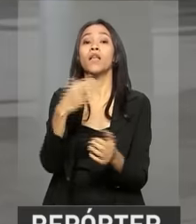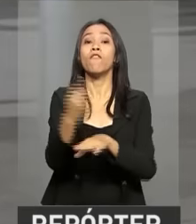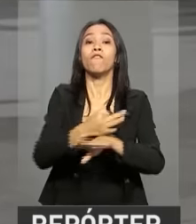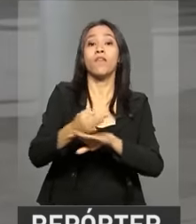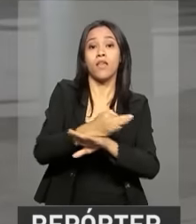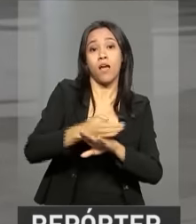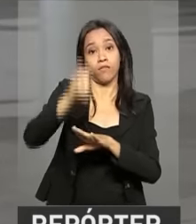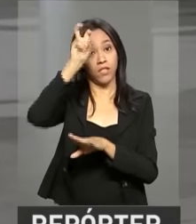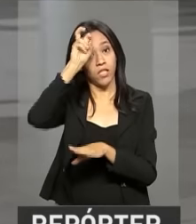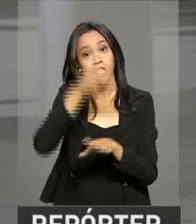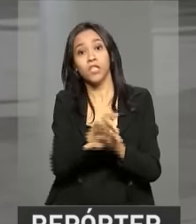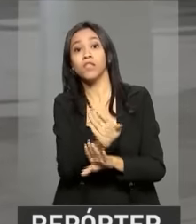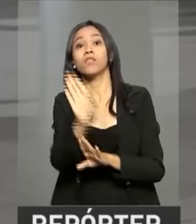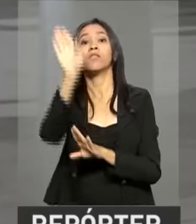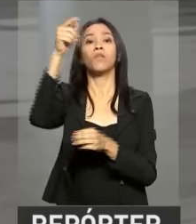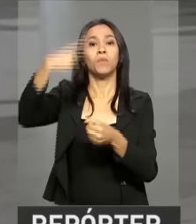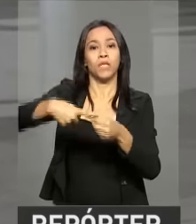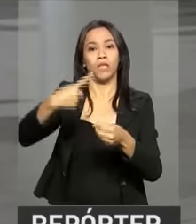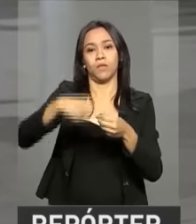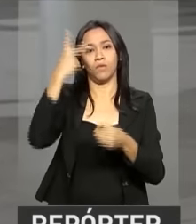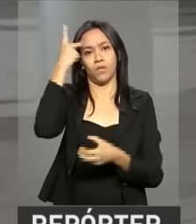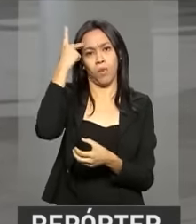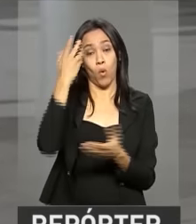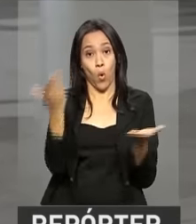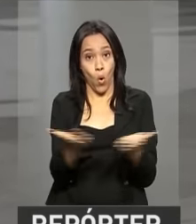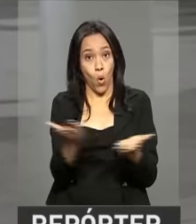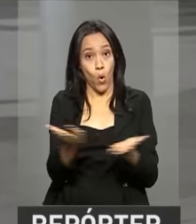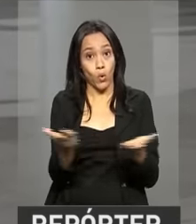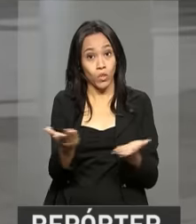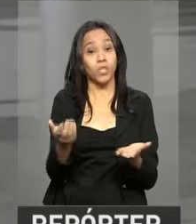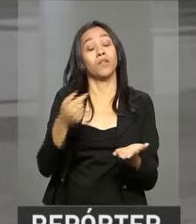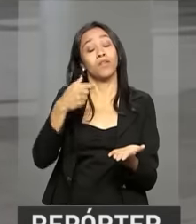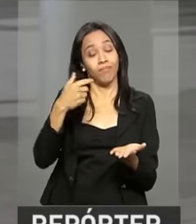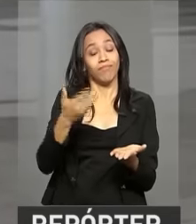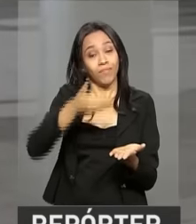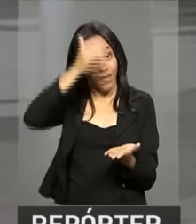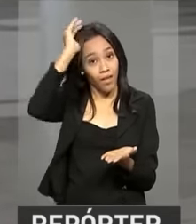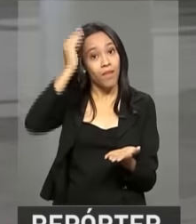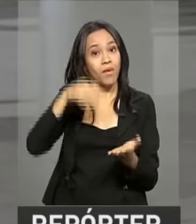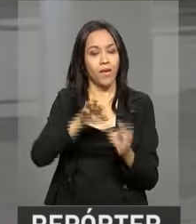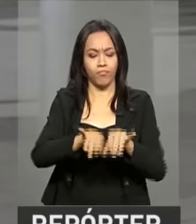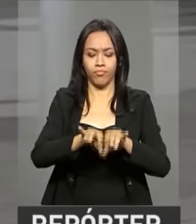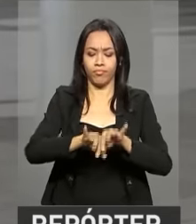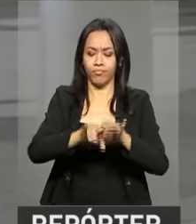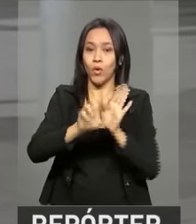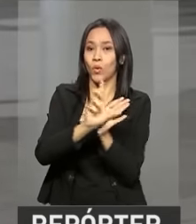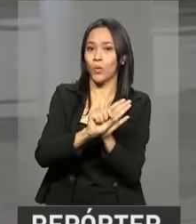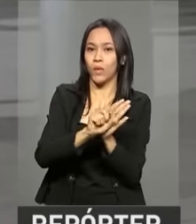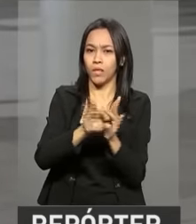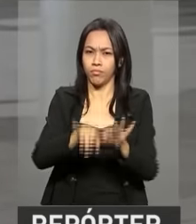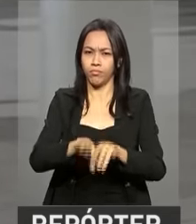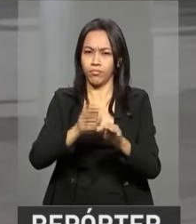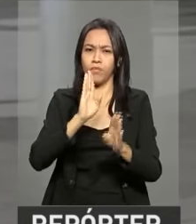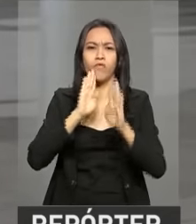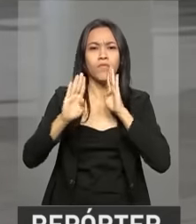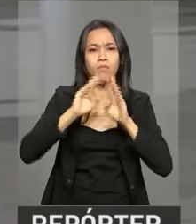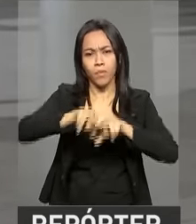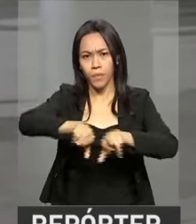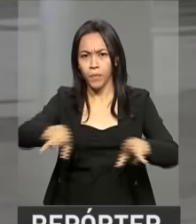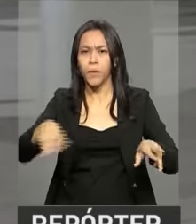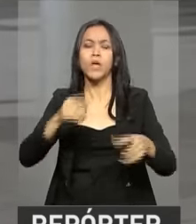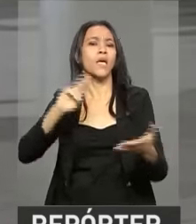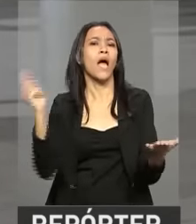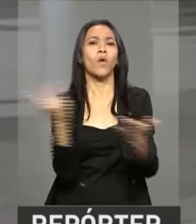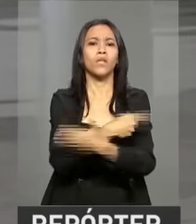acompanhado pela família no interior de São Paulo hoje Michel Temer se manifestou nas redes sociais sobre o estupro coletivo de um adolescente